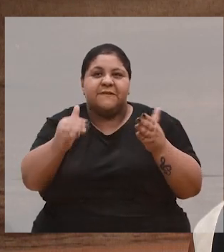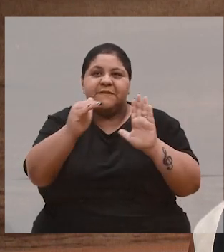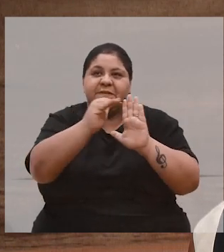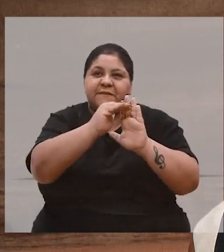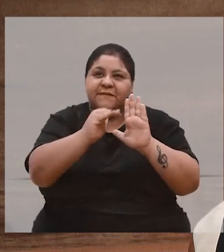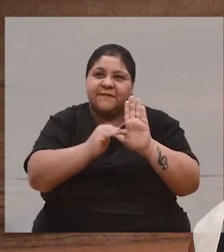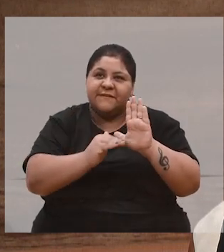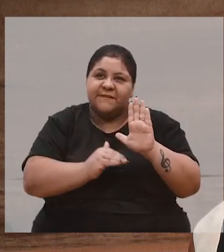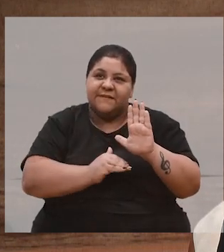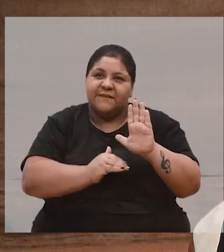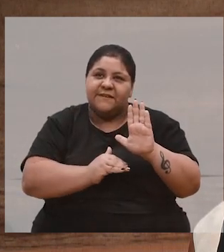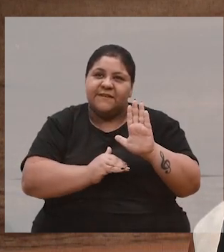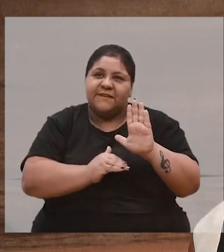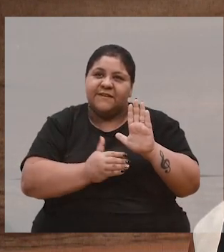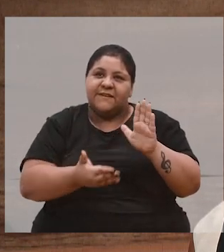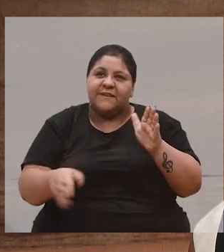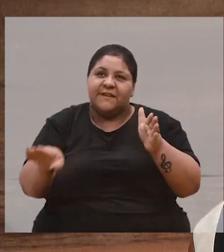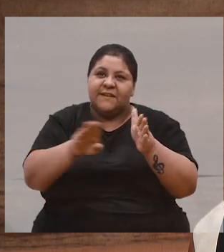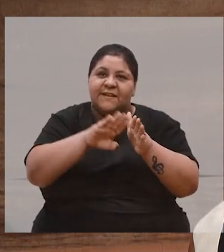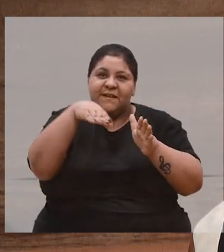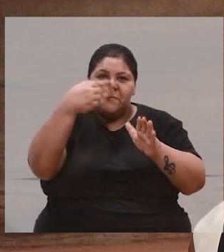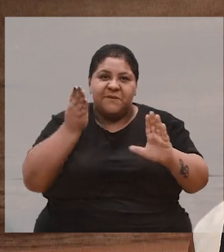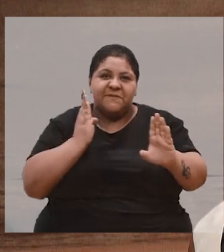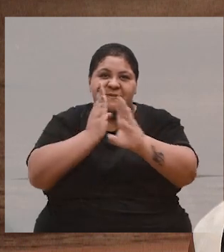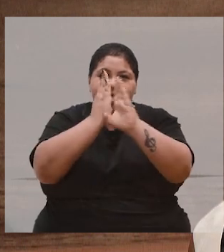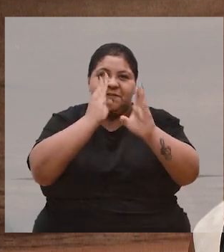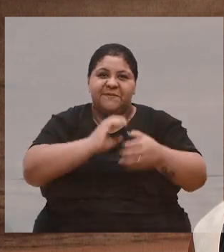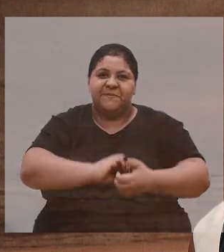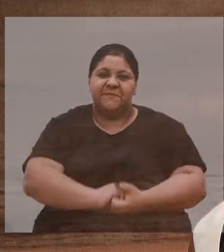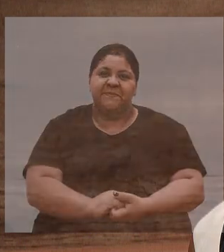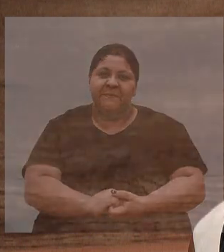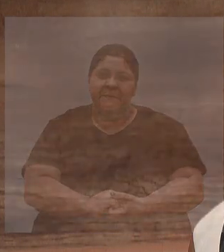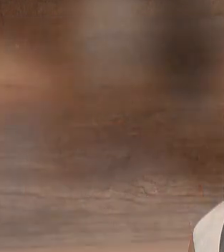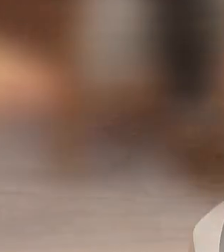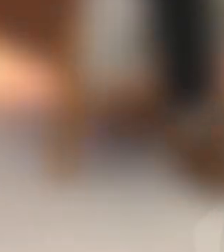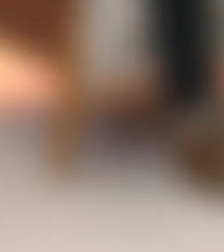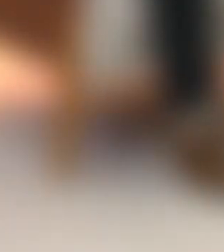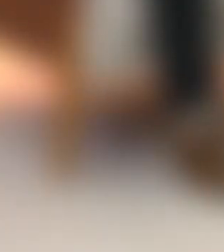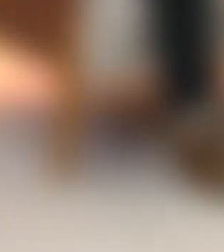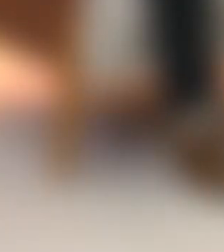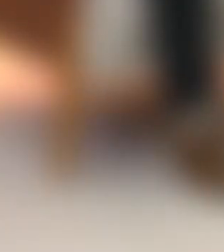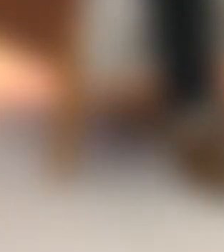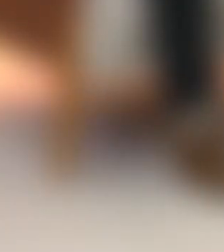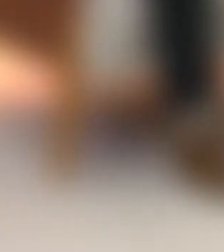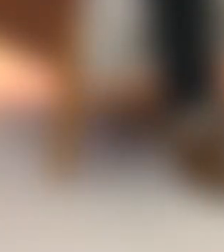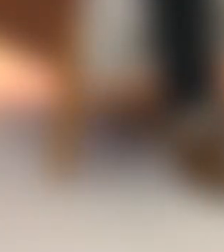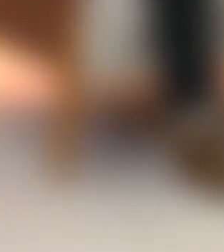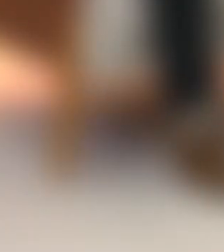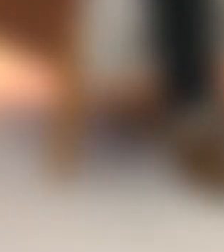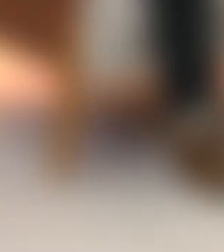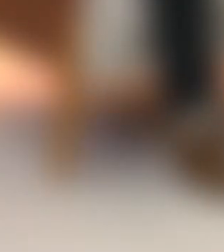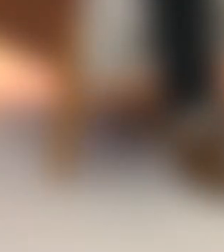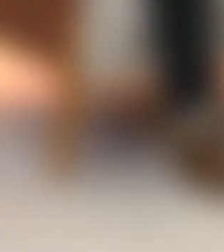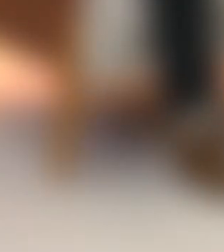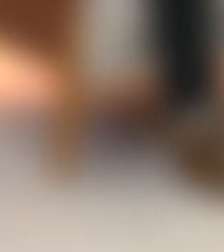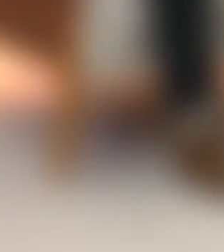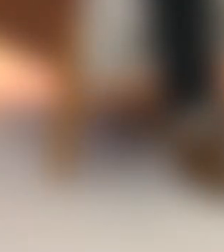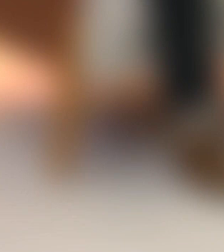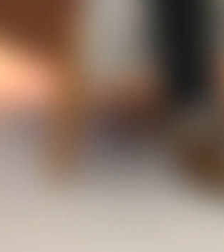continuem acompanhando a nossa programação. Até o nosso próximo encontro.